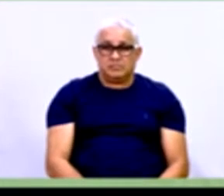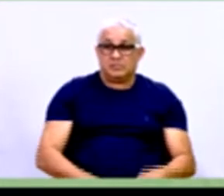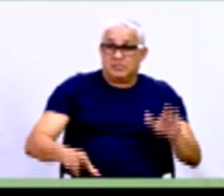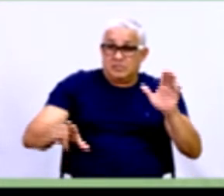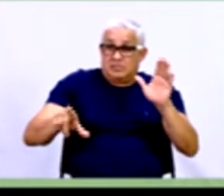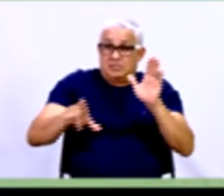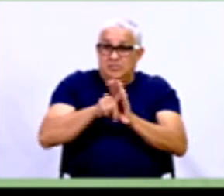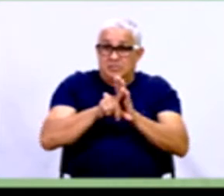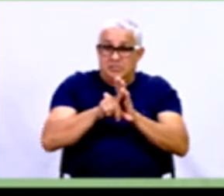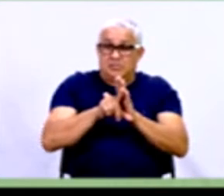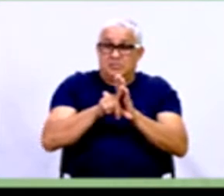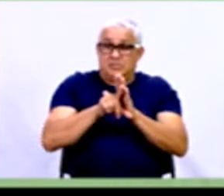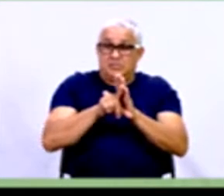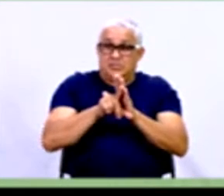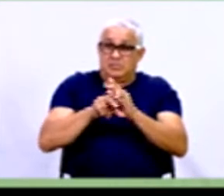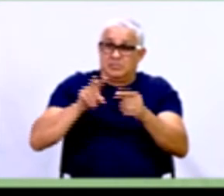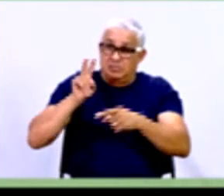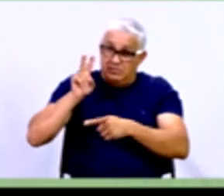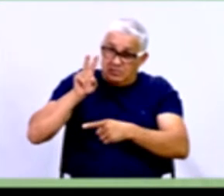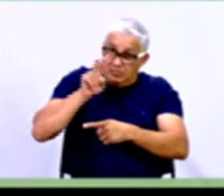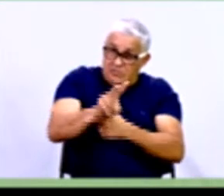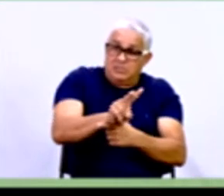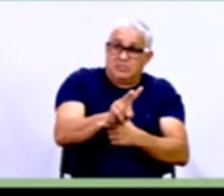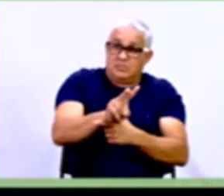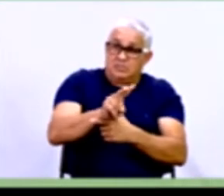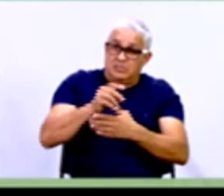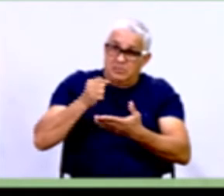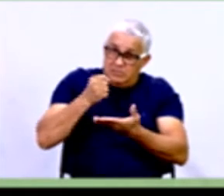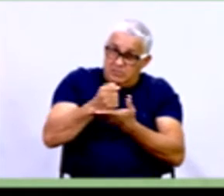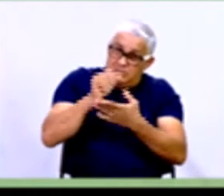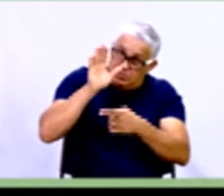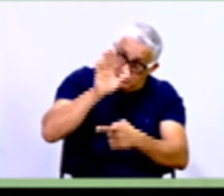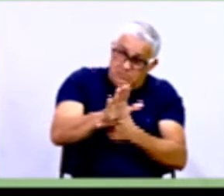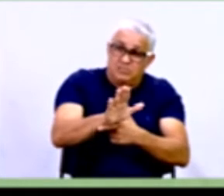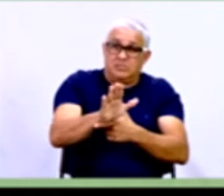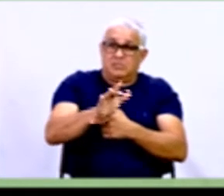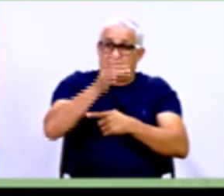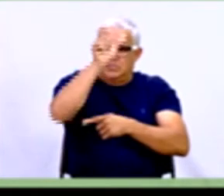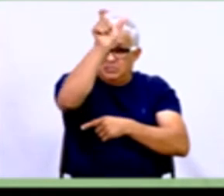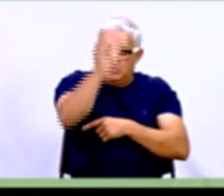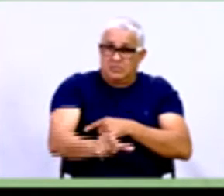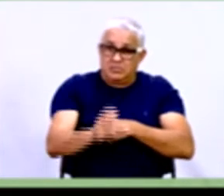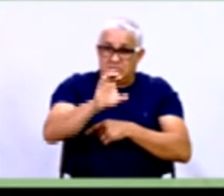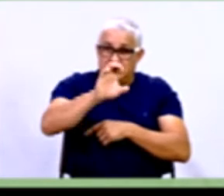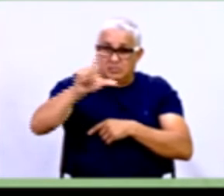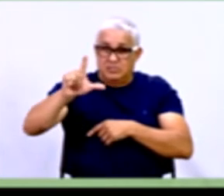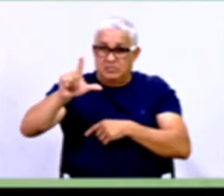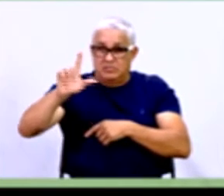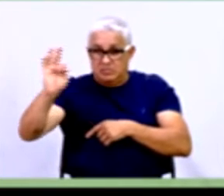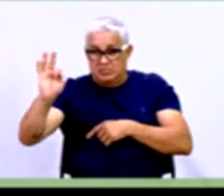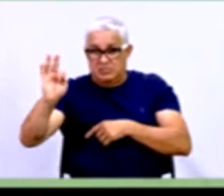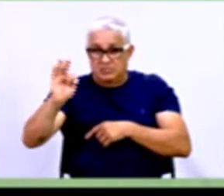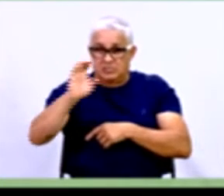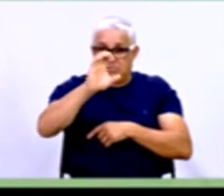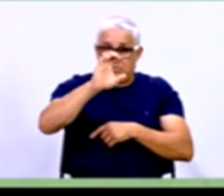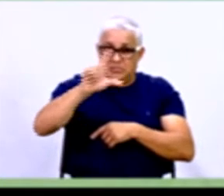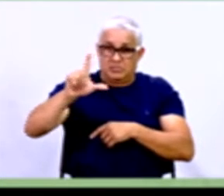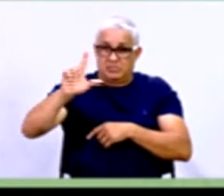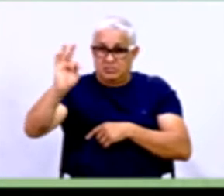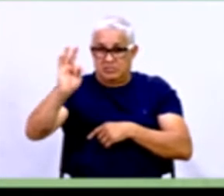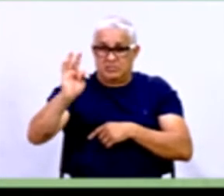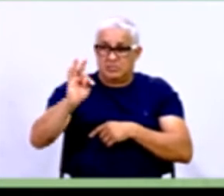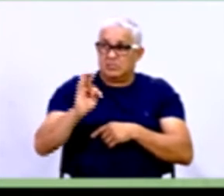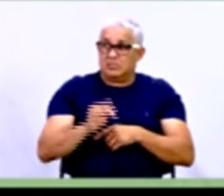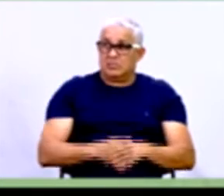leis de trabalho, nós estamos falando aqui de benefícios acidentários daqueles que são regidos pela CLT, certo? Então,